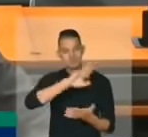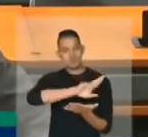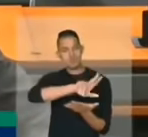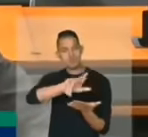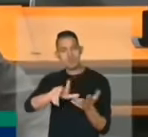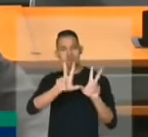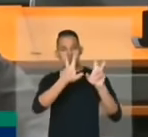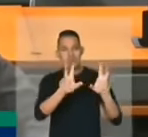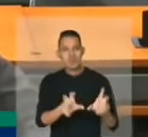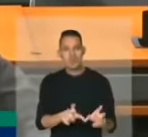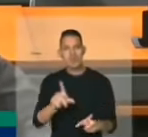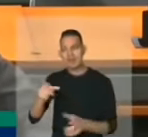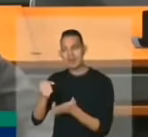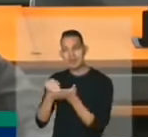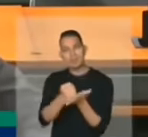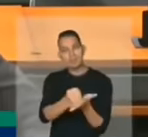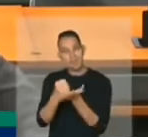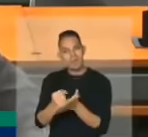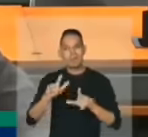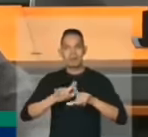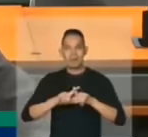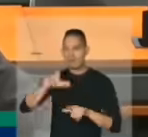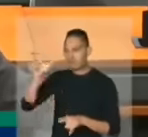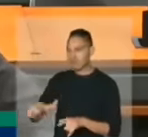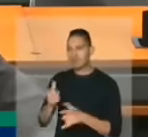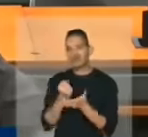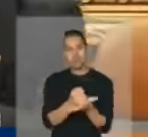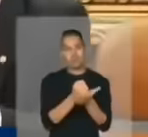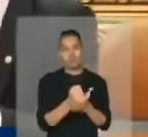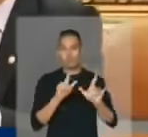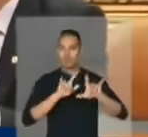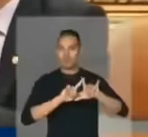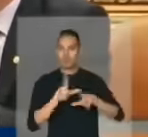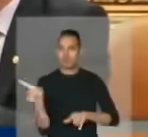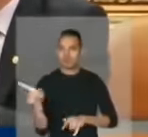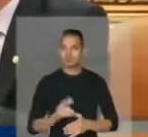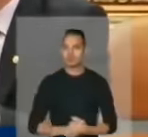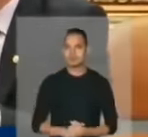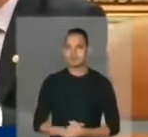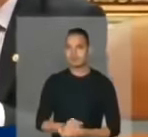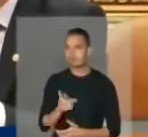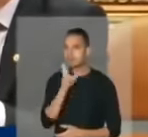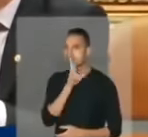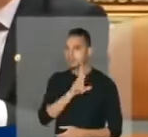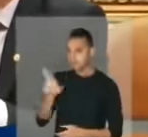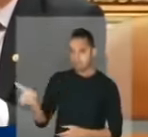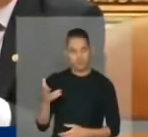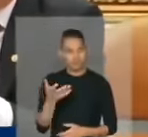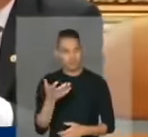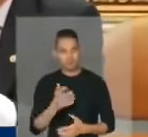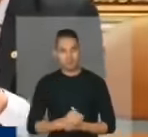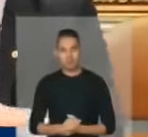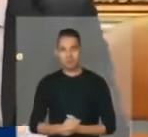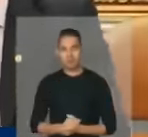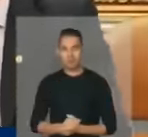esses temas de capanga da milícia. É isso que ele é. O senhor quer falar logo, ministro? Eu vou passar a palavra ao